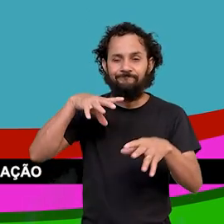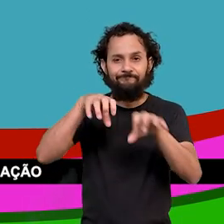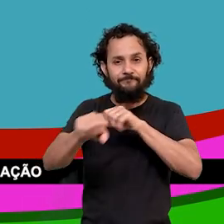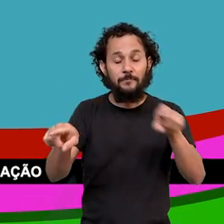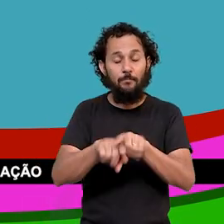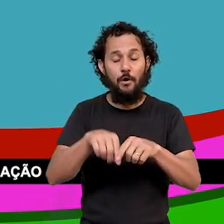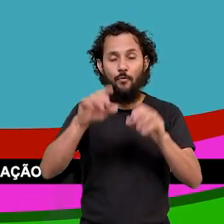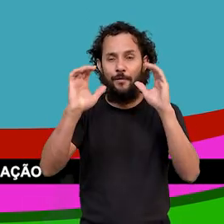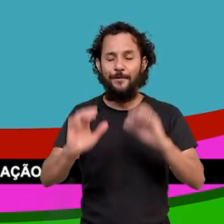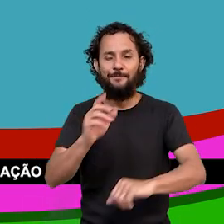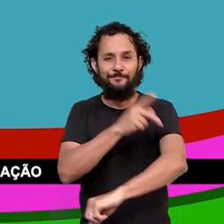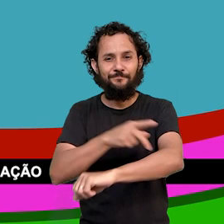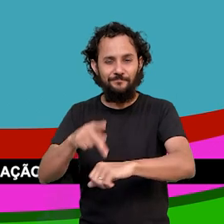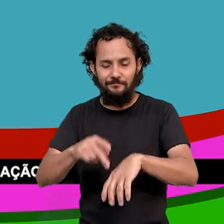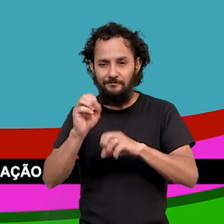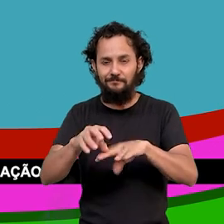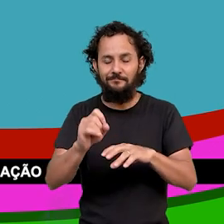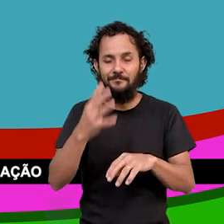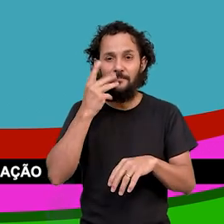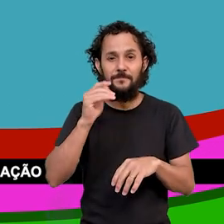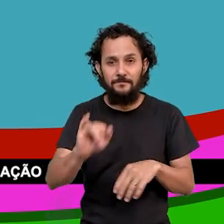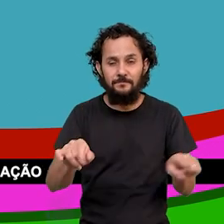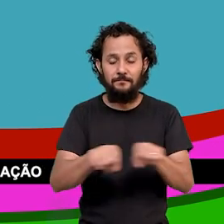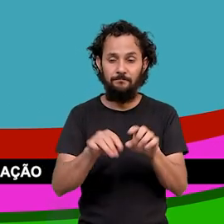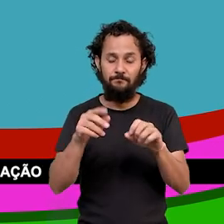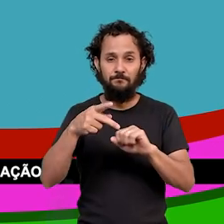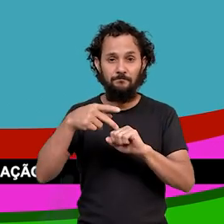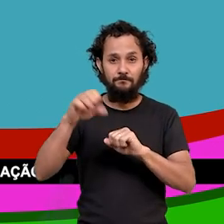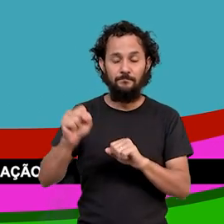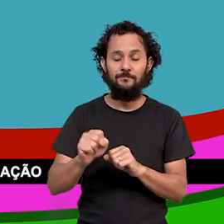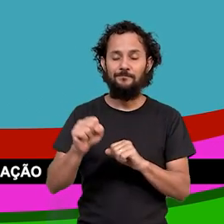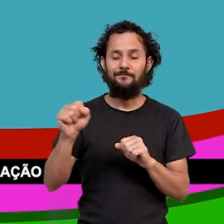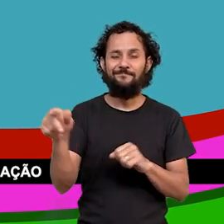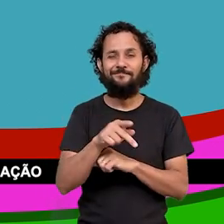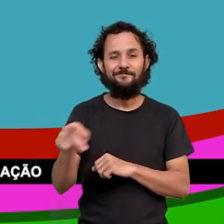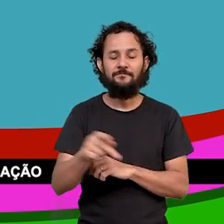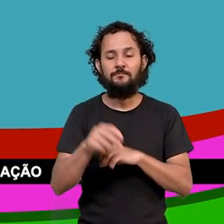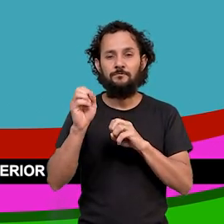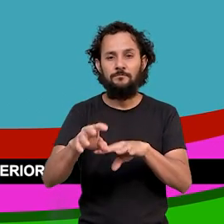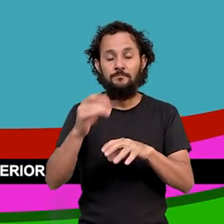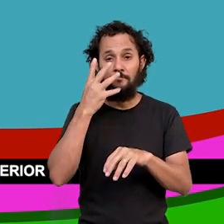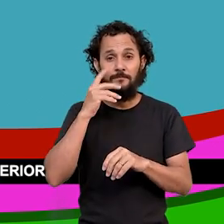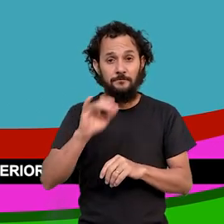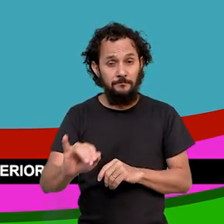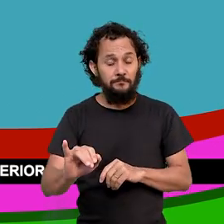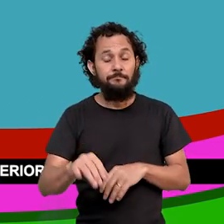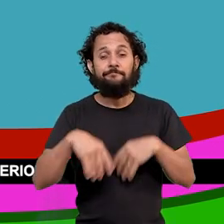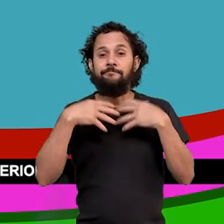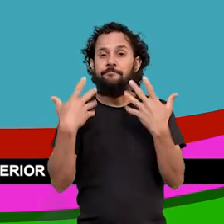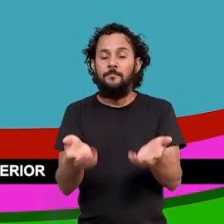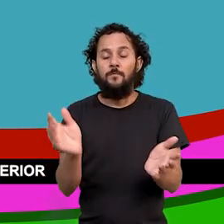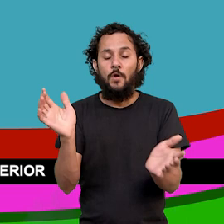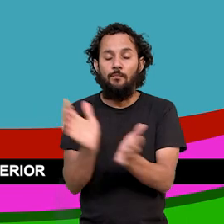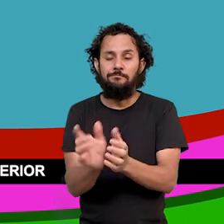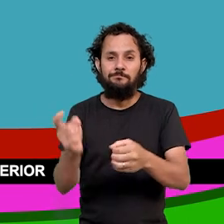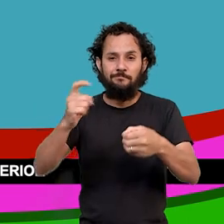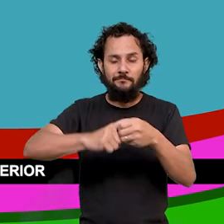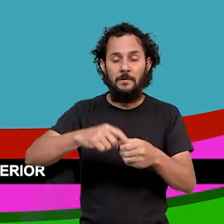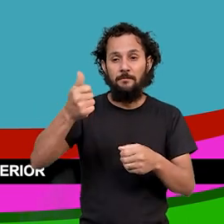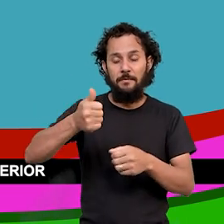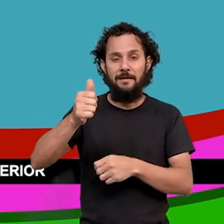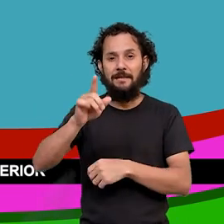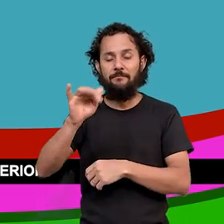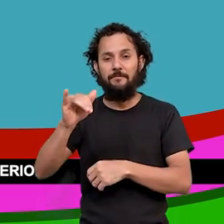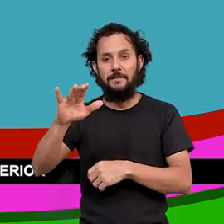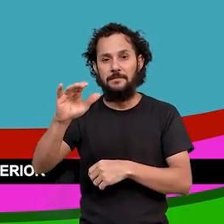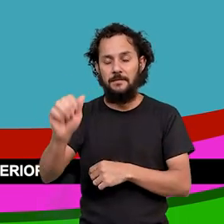de pedagogia para educação infantil e de especialização em docência na educação infantil. Membro da Rede Nacional da